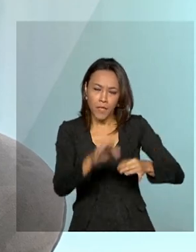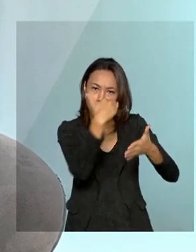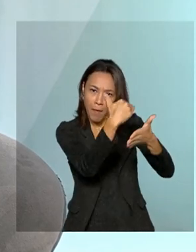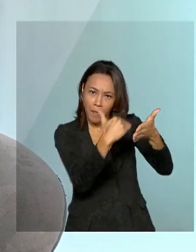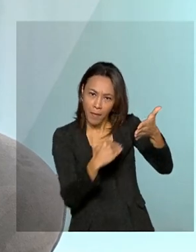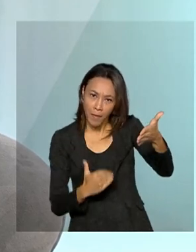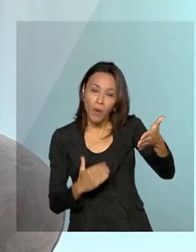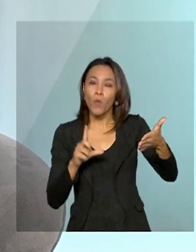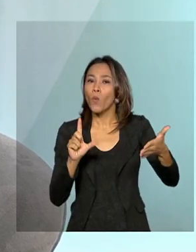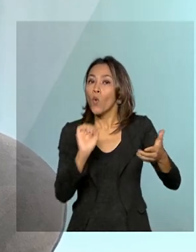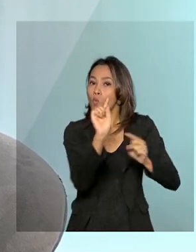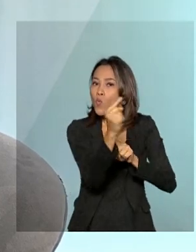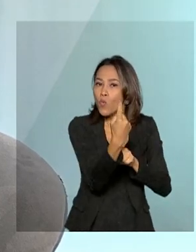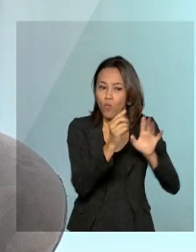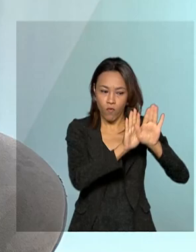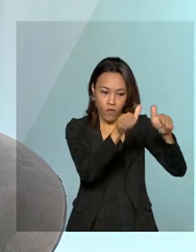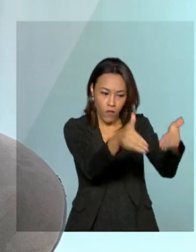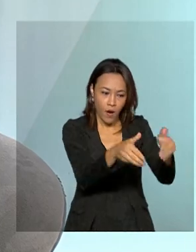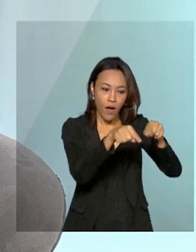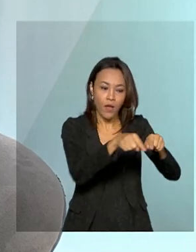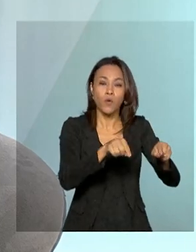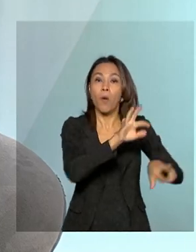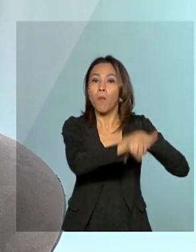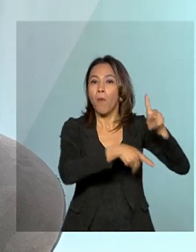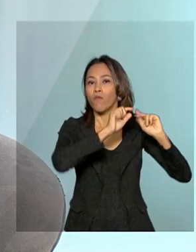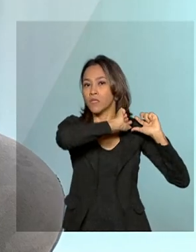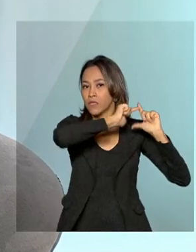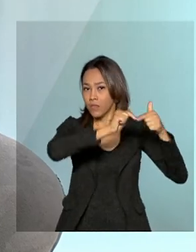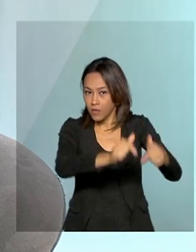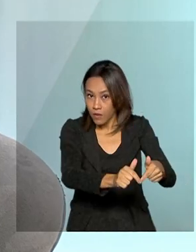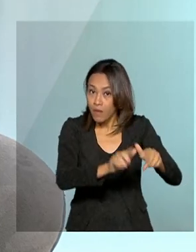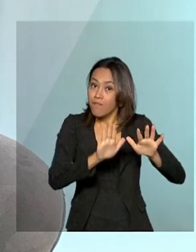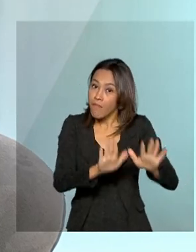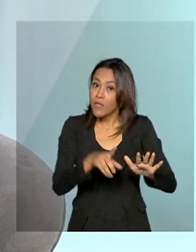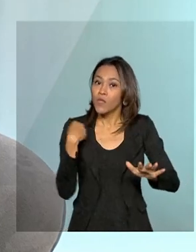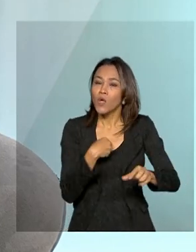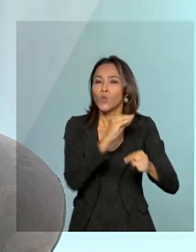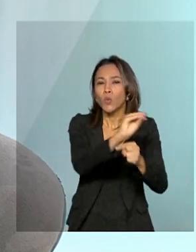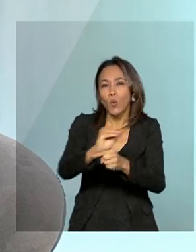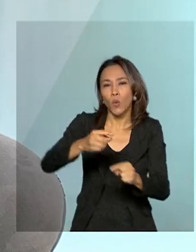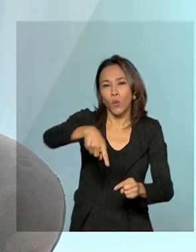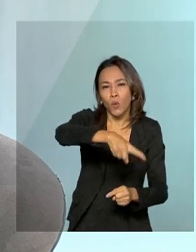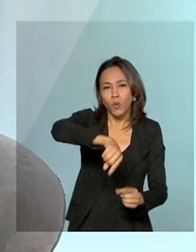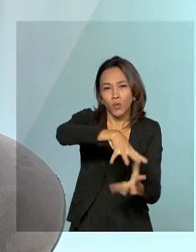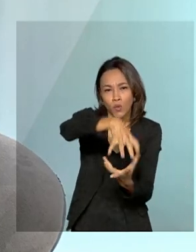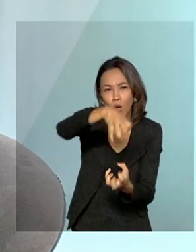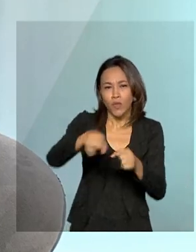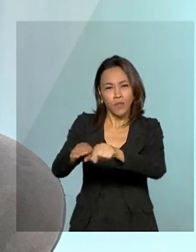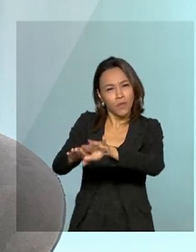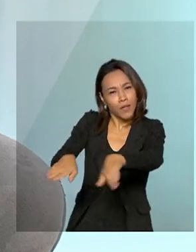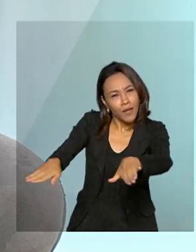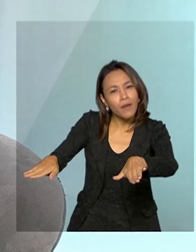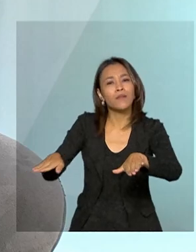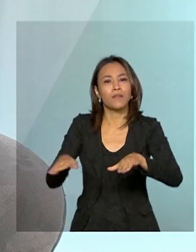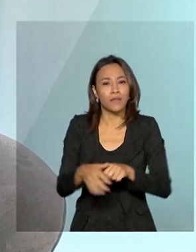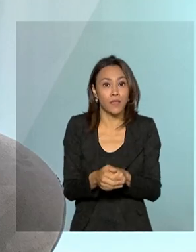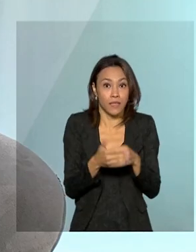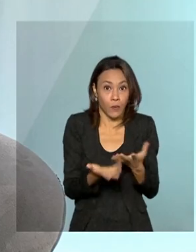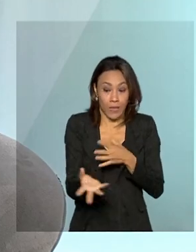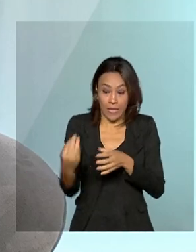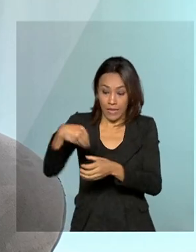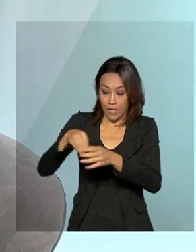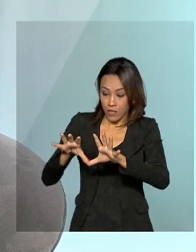deles voltado para comunidades e povos tradicionais. Mas a gente cuidou também dos idosos, das crianças. Então, no